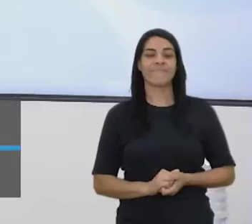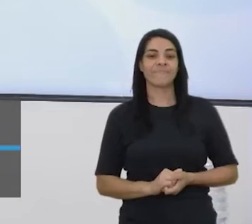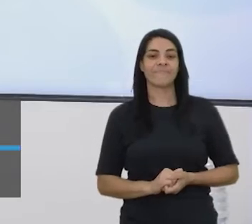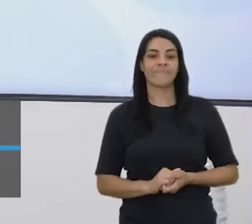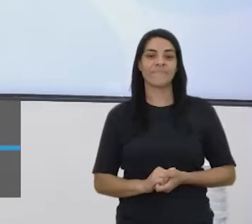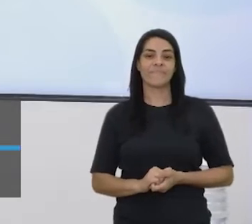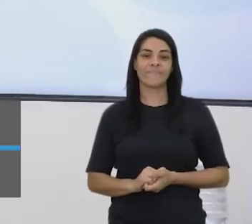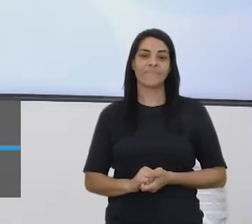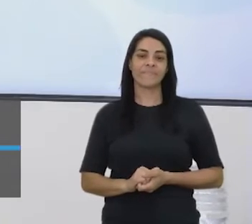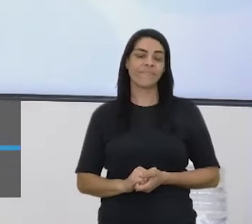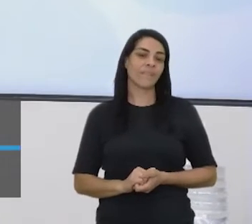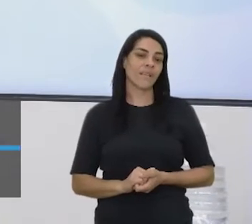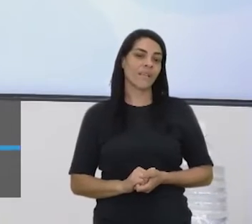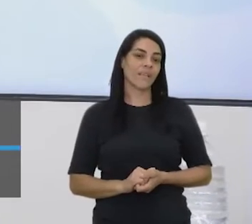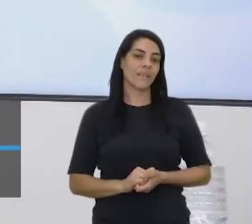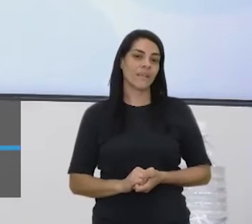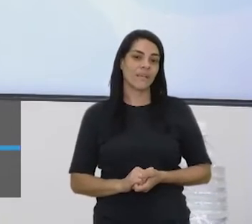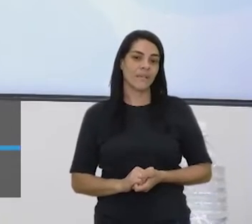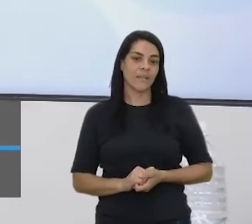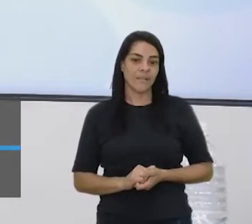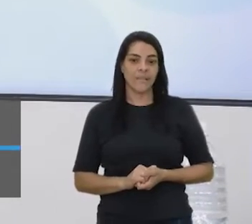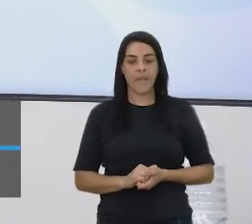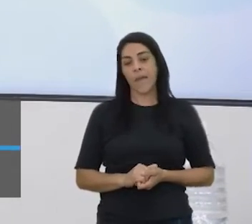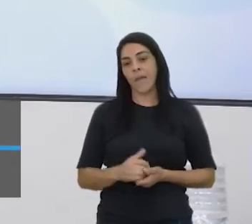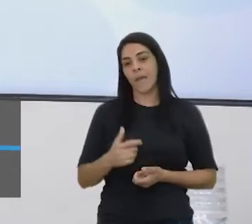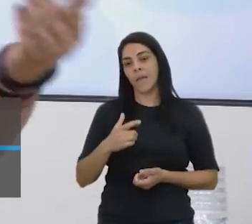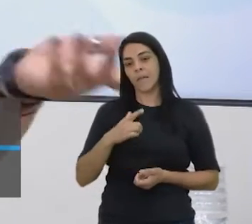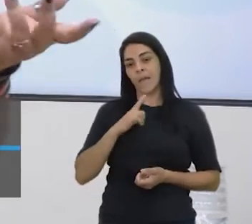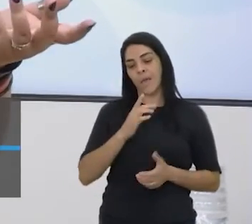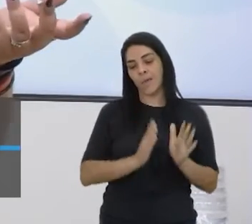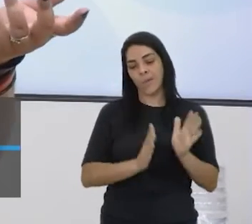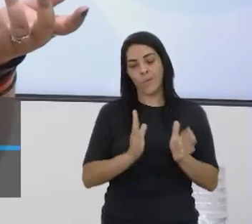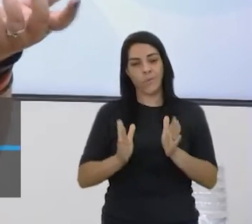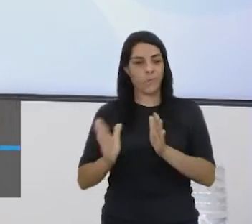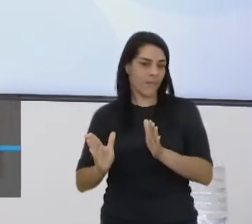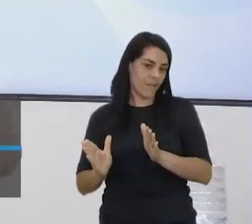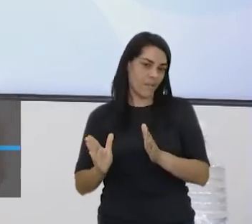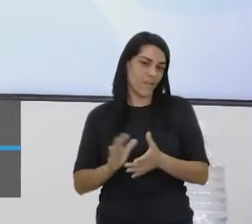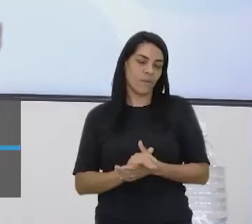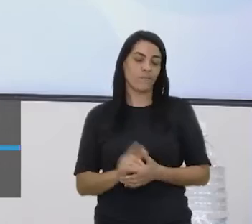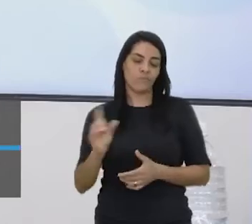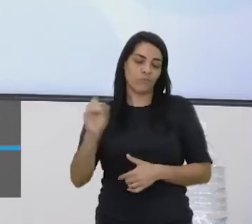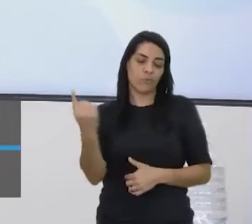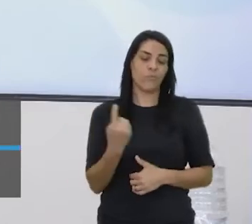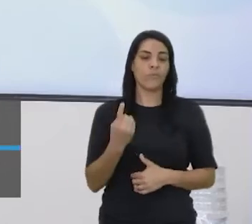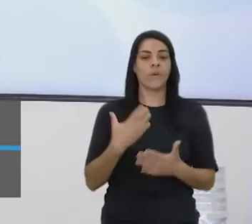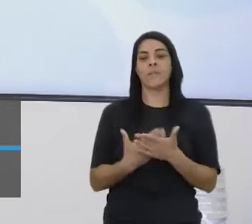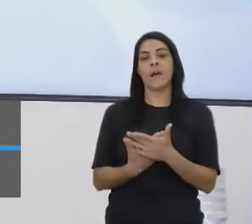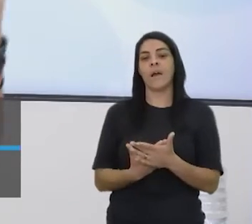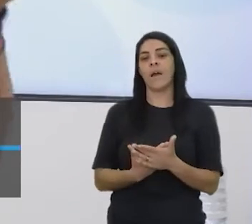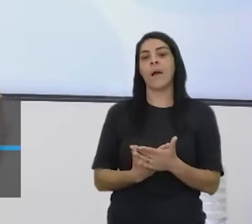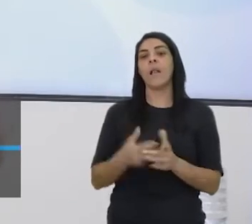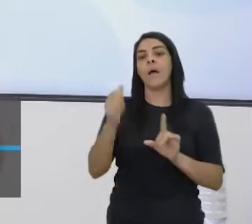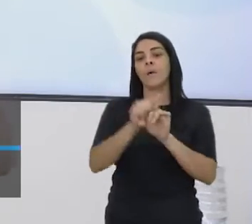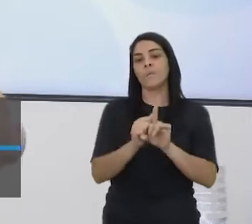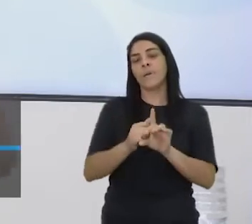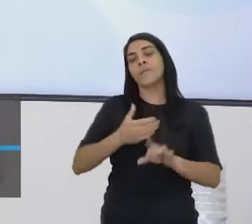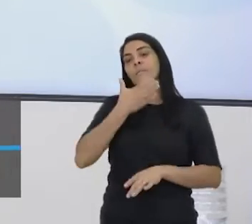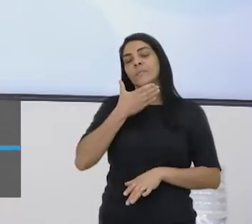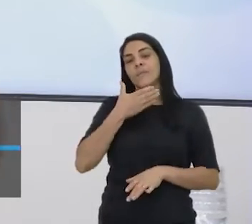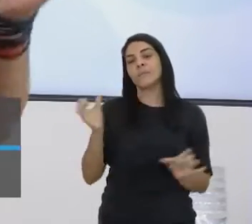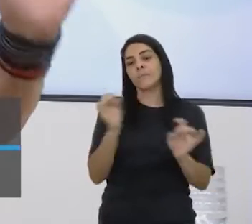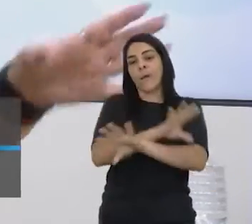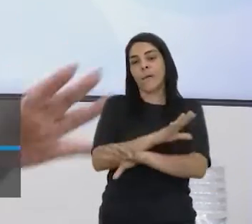e faz um tempo aí que eu não venho da aula para vocês né terminou o ano aí em dezembro a gente finalizou as aulas E aí a gente foi